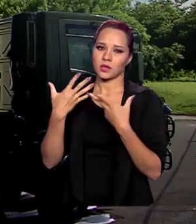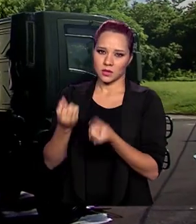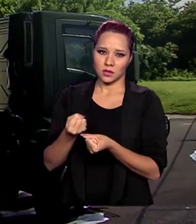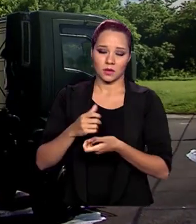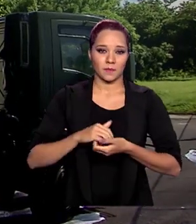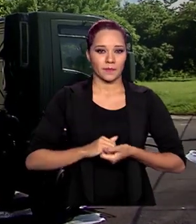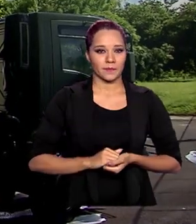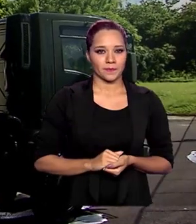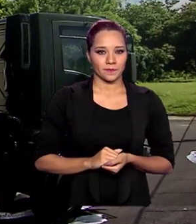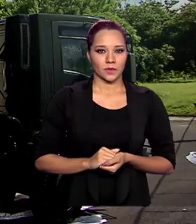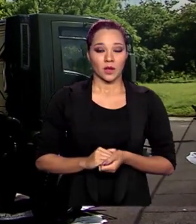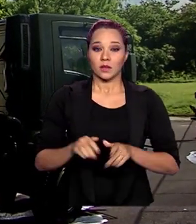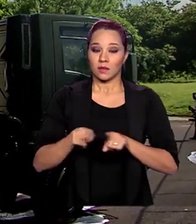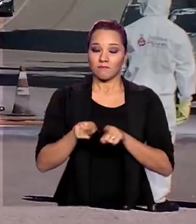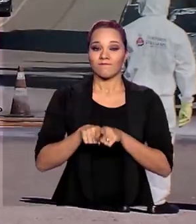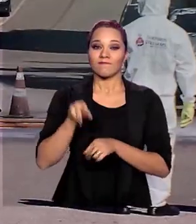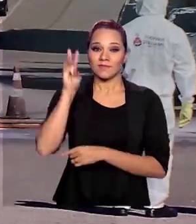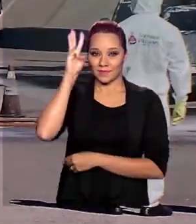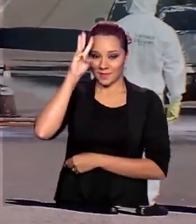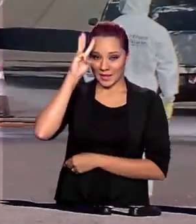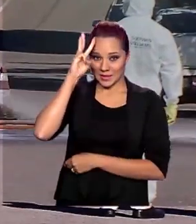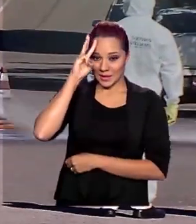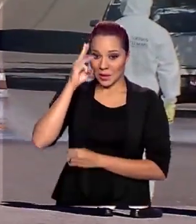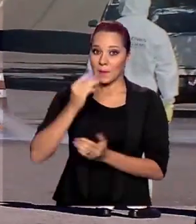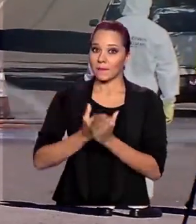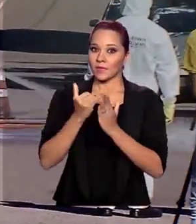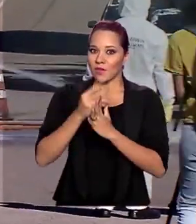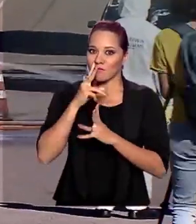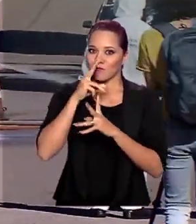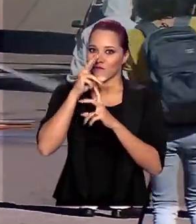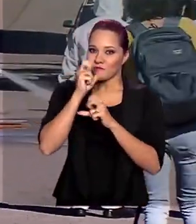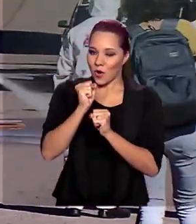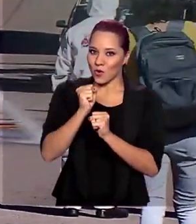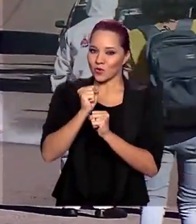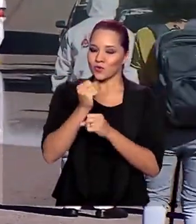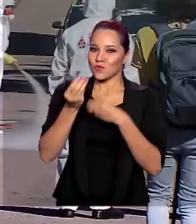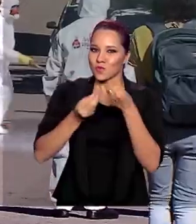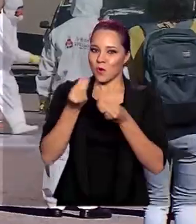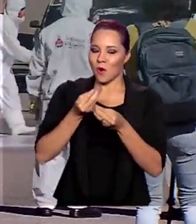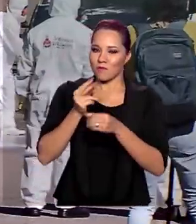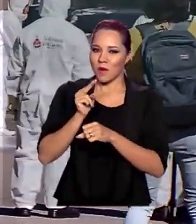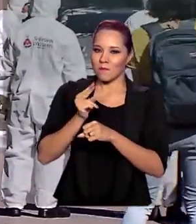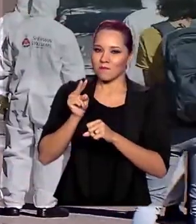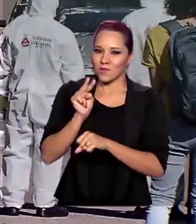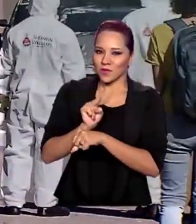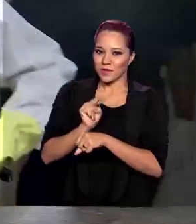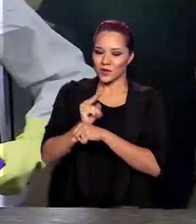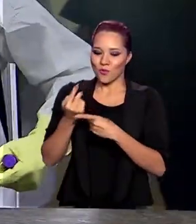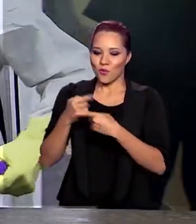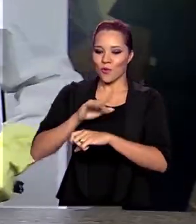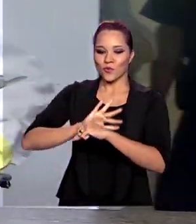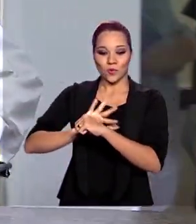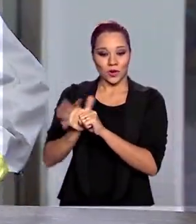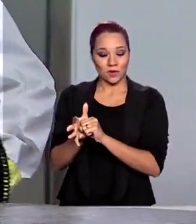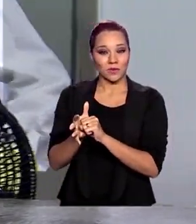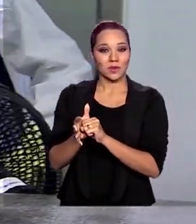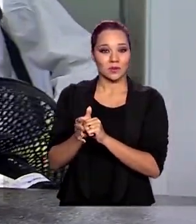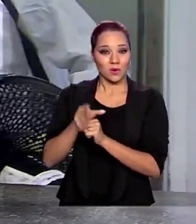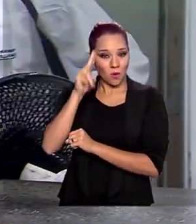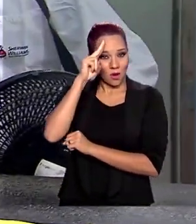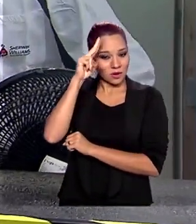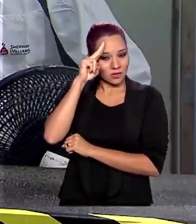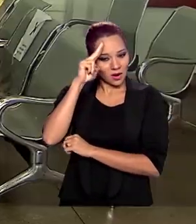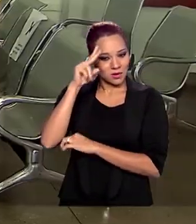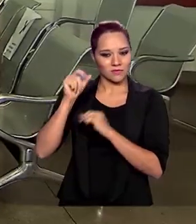E também nesta terça-feira, reforçando as medidas de proteção contra o novo coronavírus, o Exército